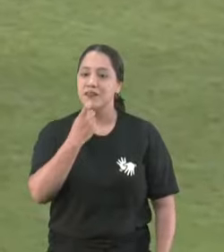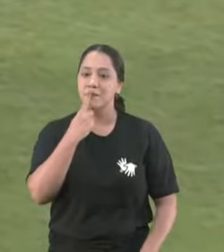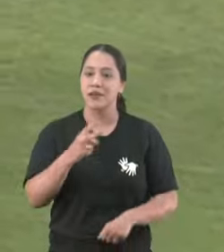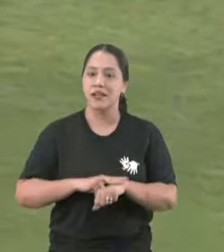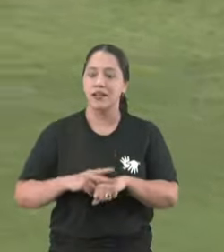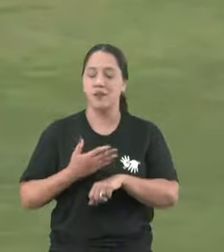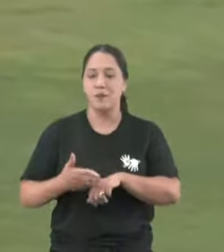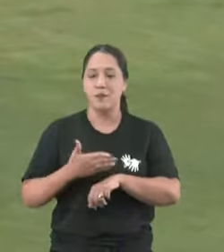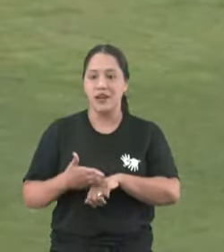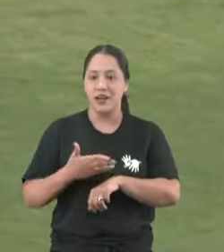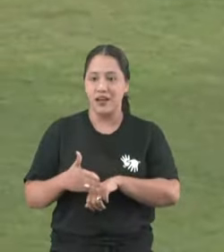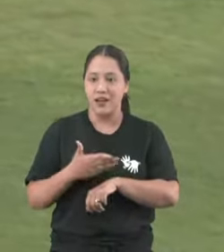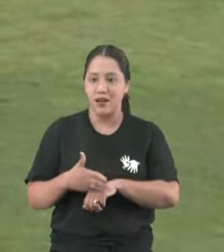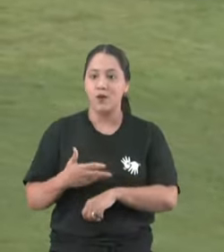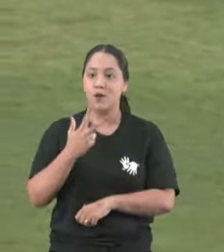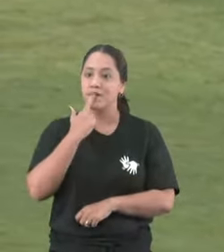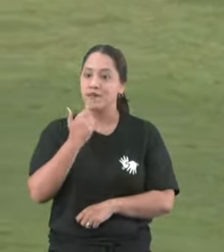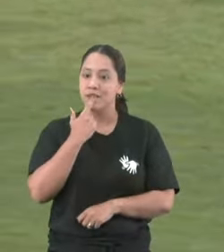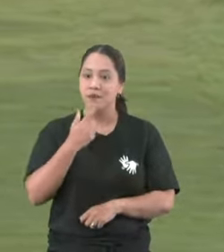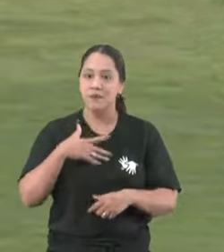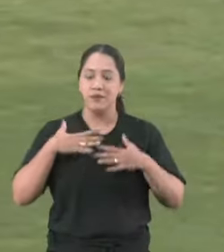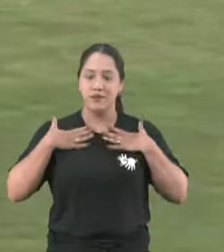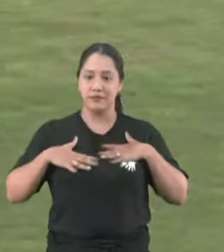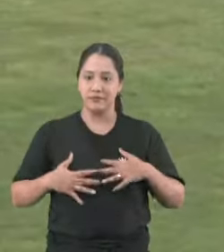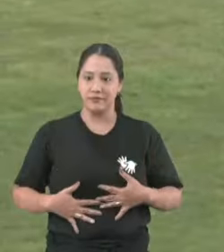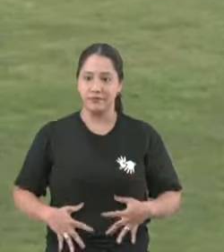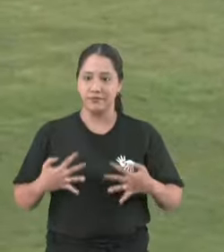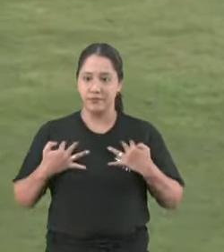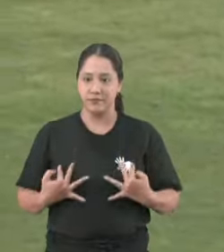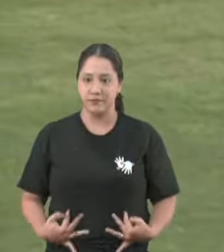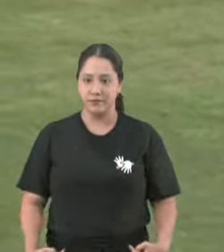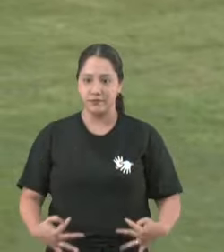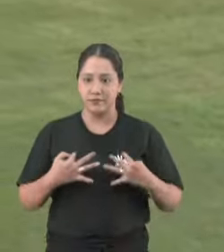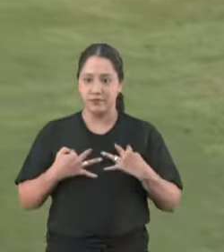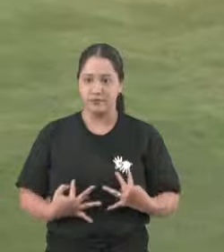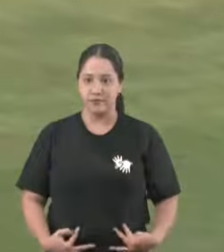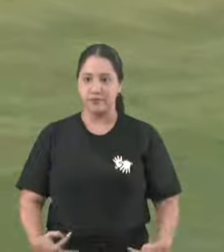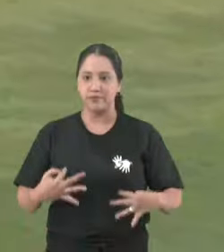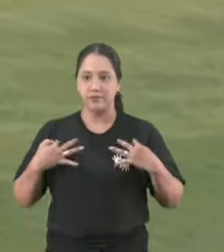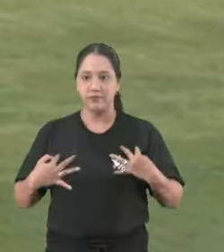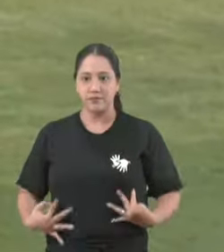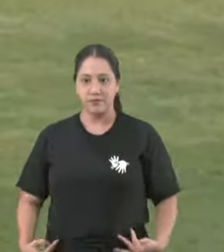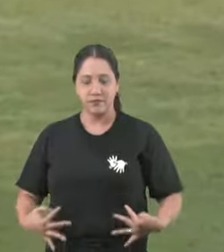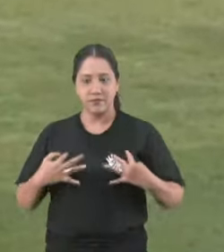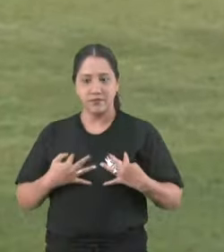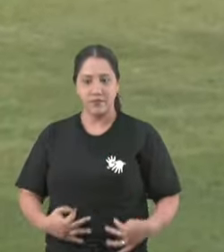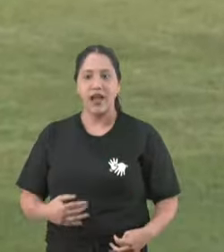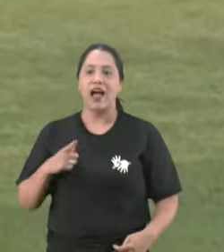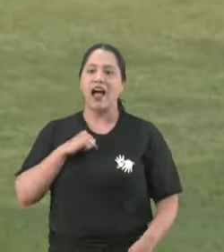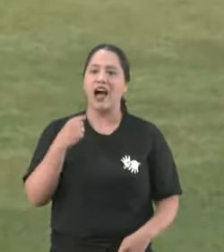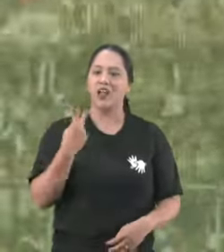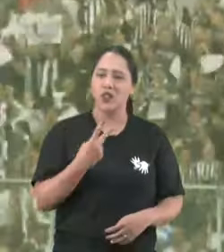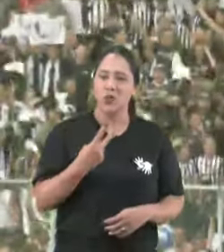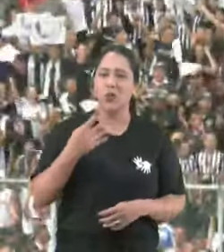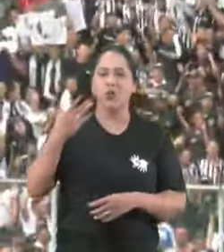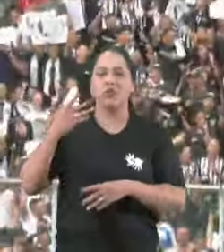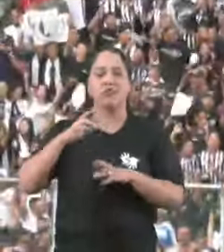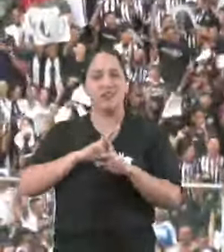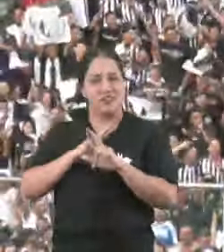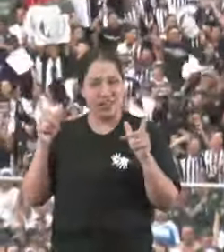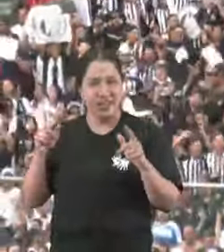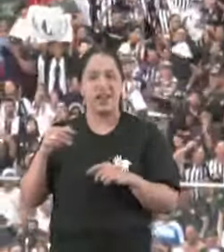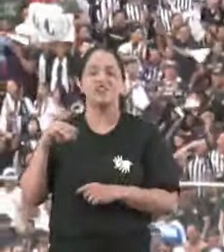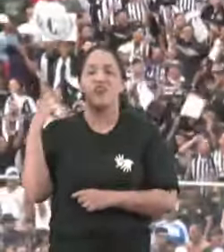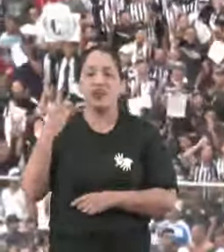time tem a camisa 1 branca com a faixa horizontal vermelha, a 2 é o inverso, a 3, que foi lançada a temporada passada, foi